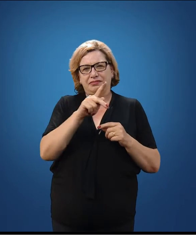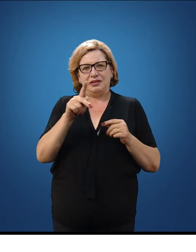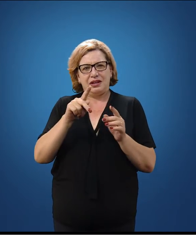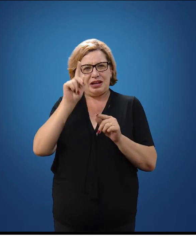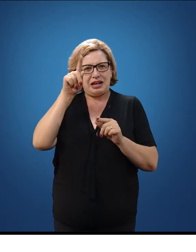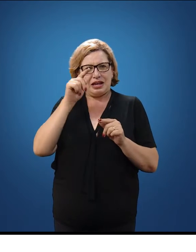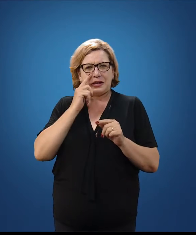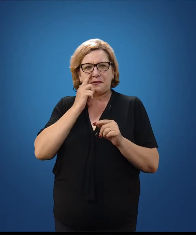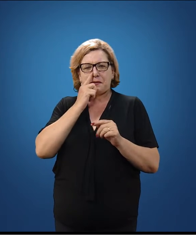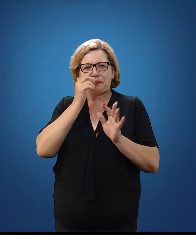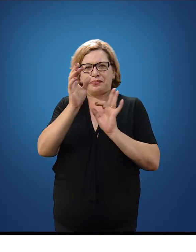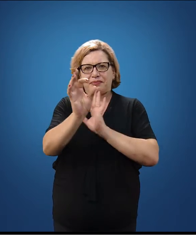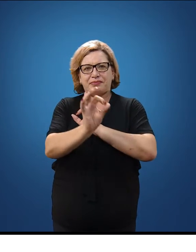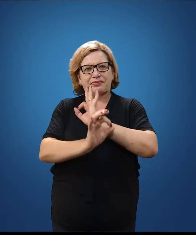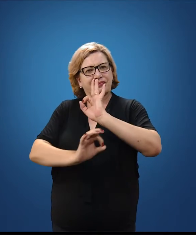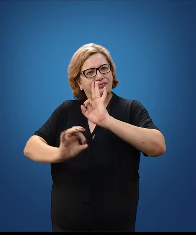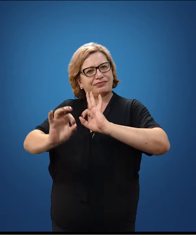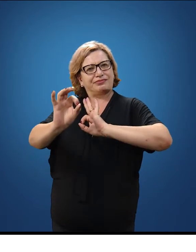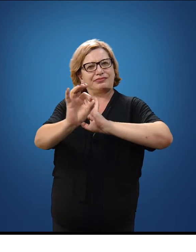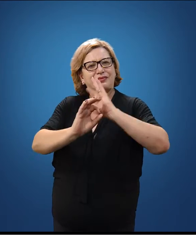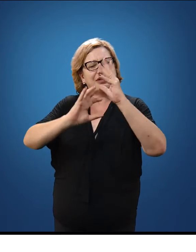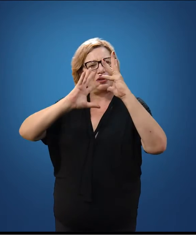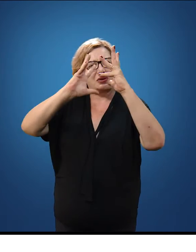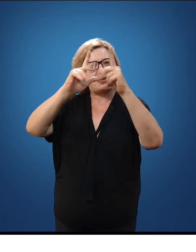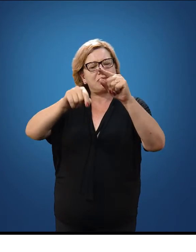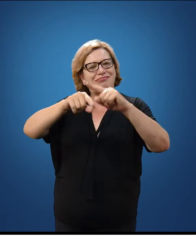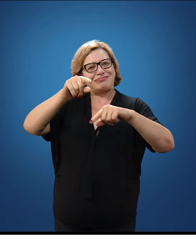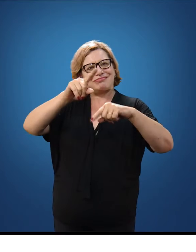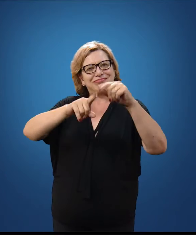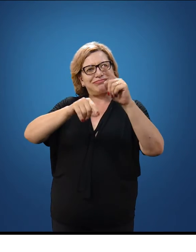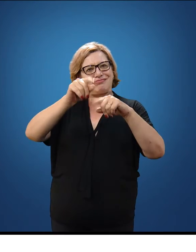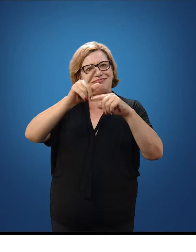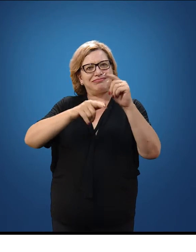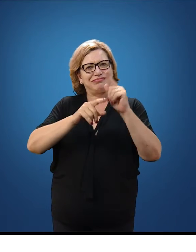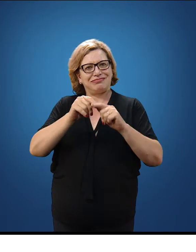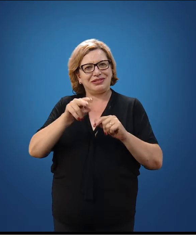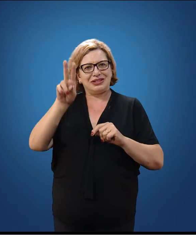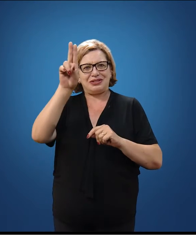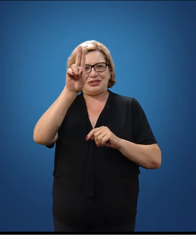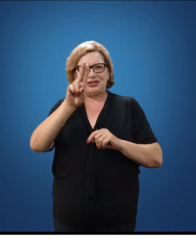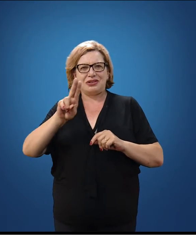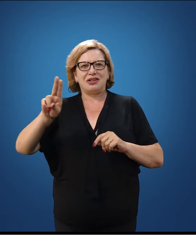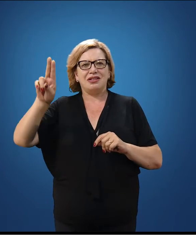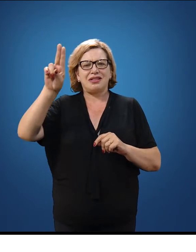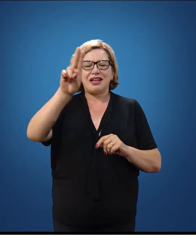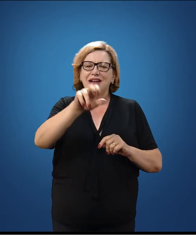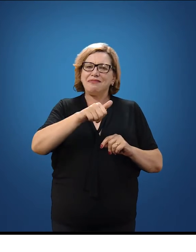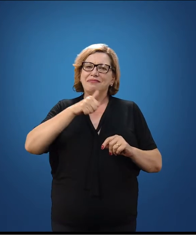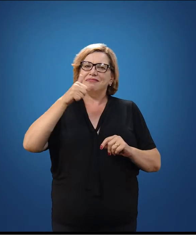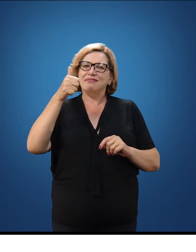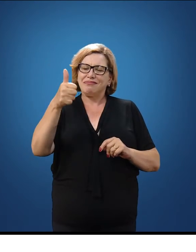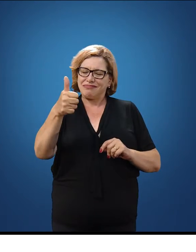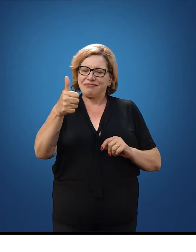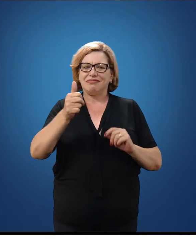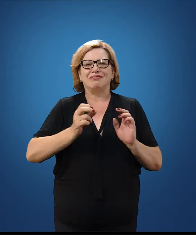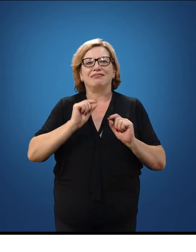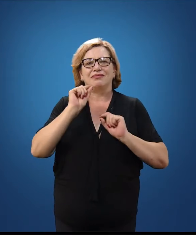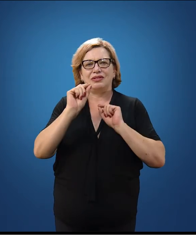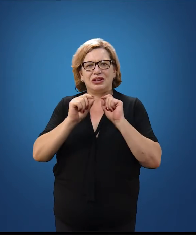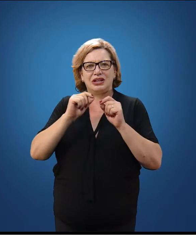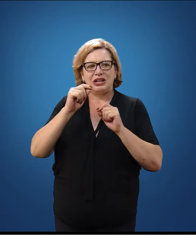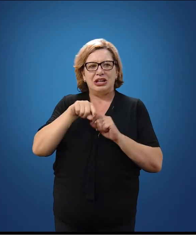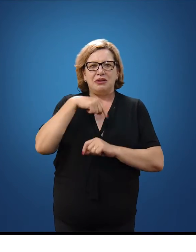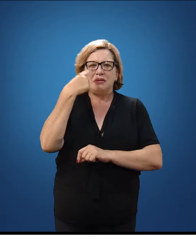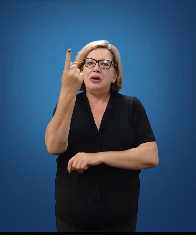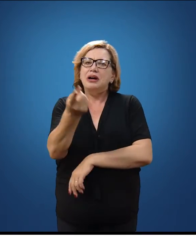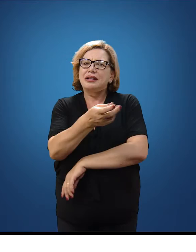vai agregar todas essas ferramentas e a sua utilização da melhor forma possível, para que o